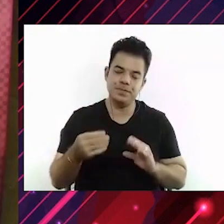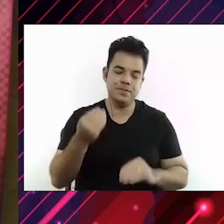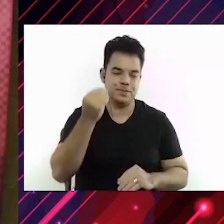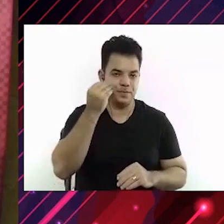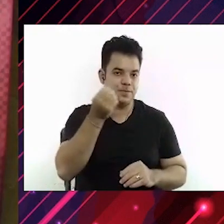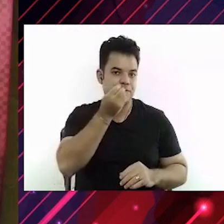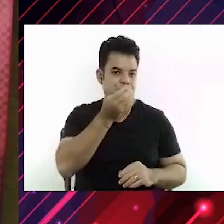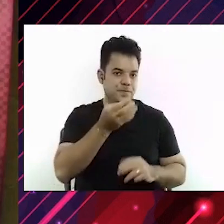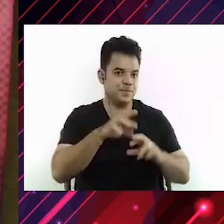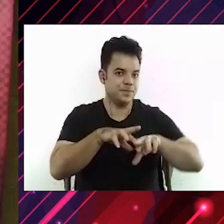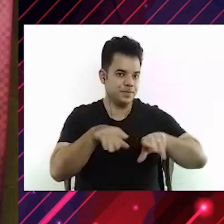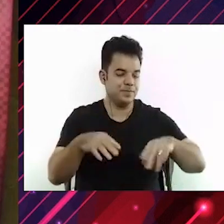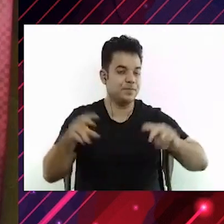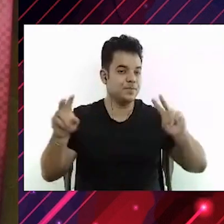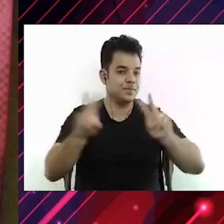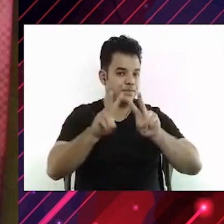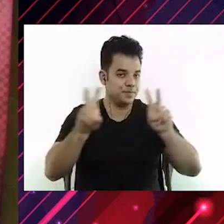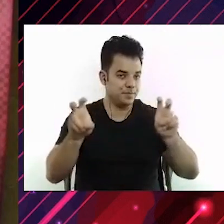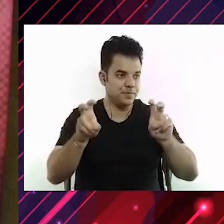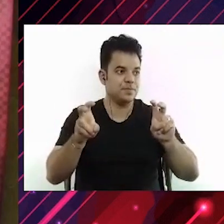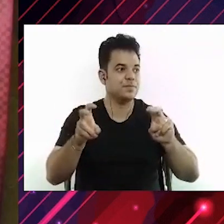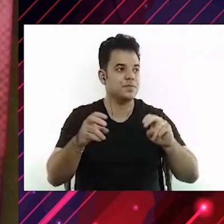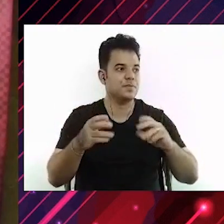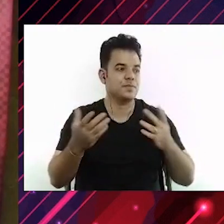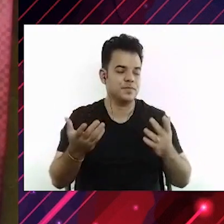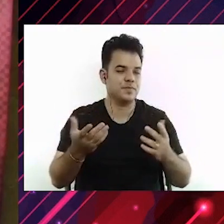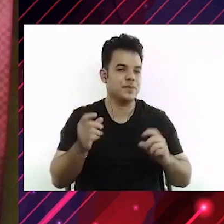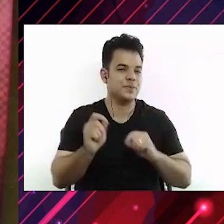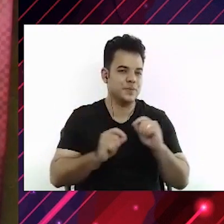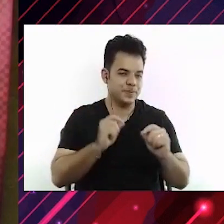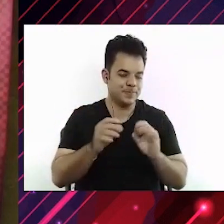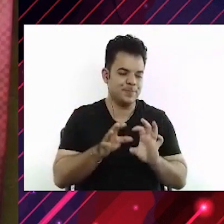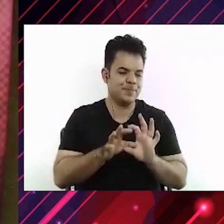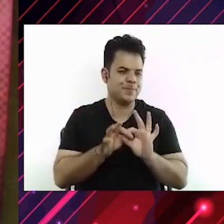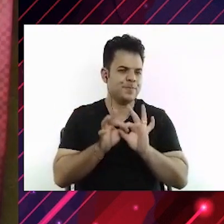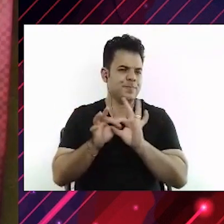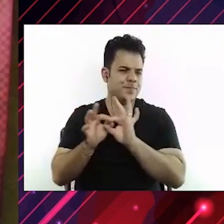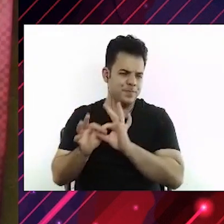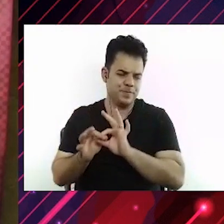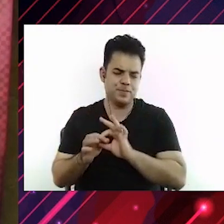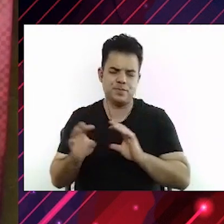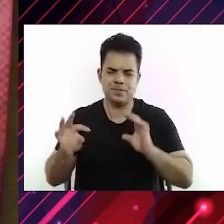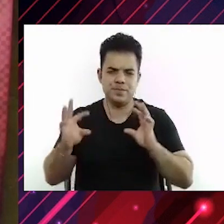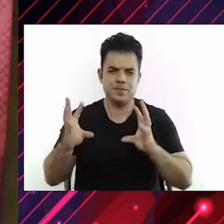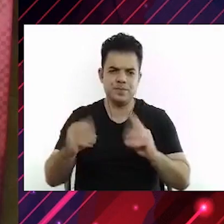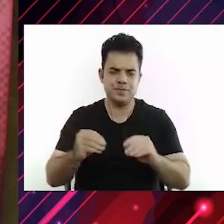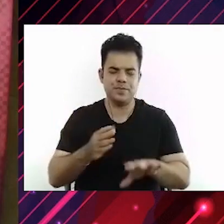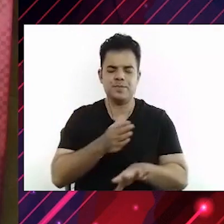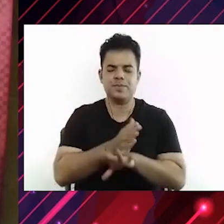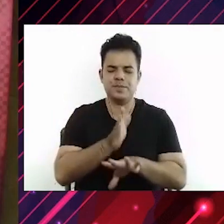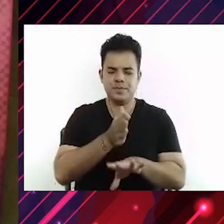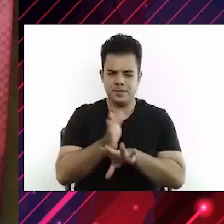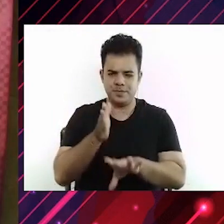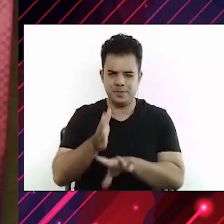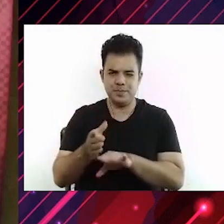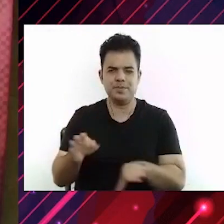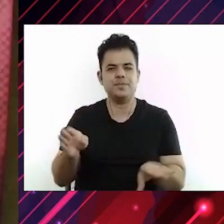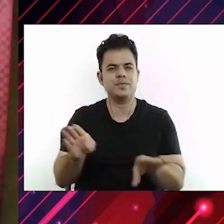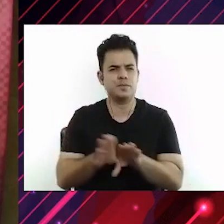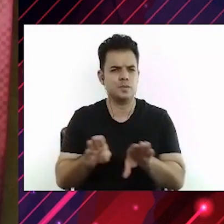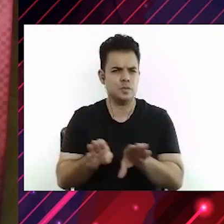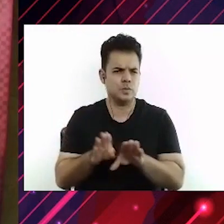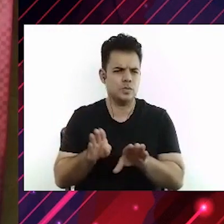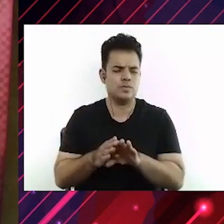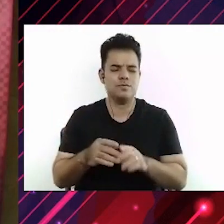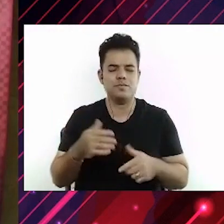o título, desculpa, o contexto é meio que geral da trilha como um todo, né? Você tem a separação de grandes